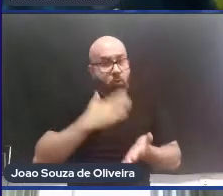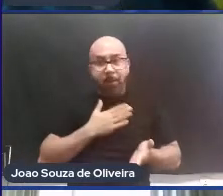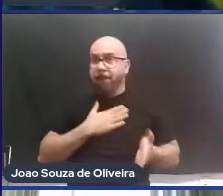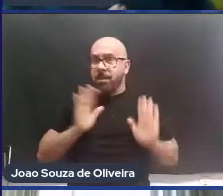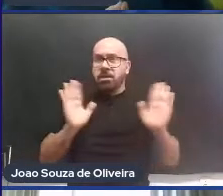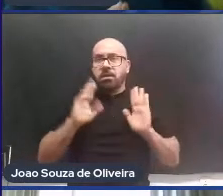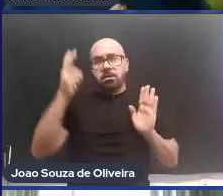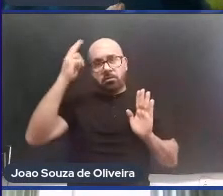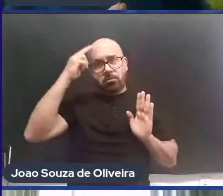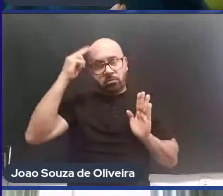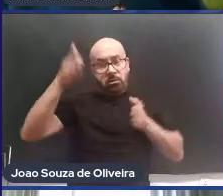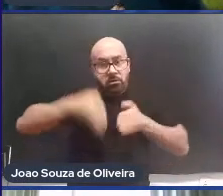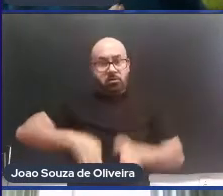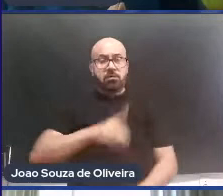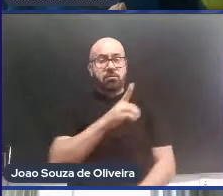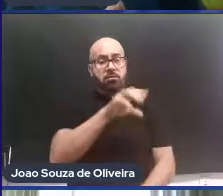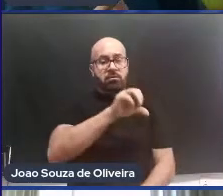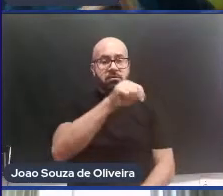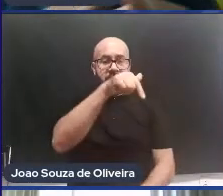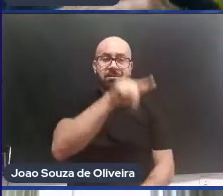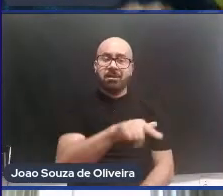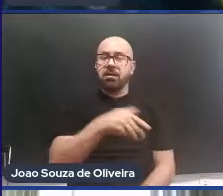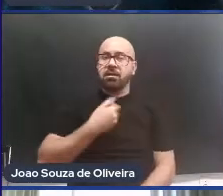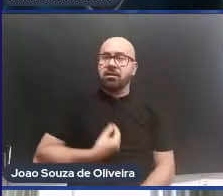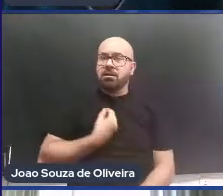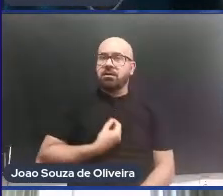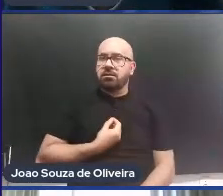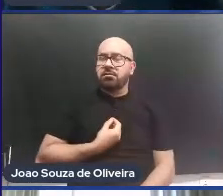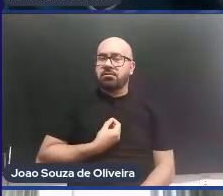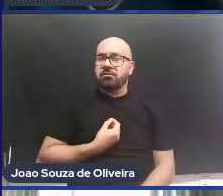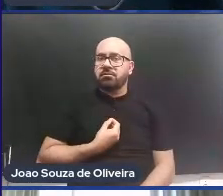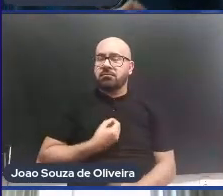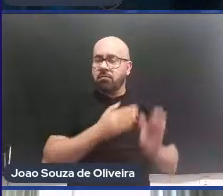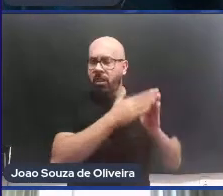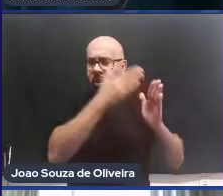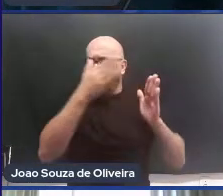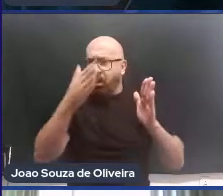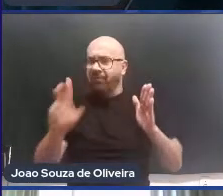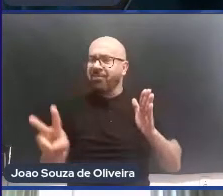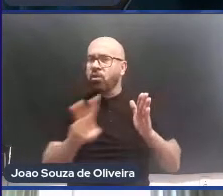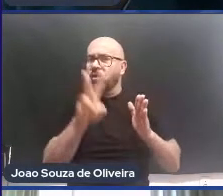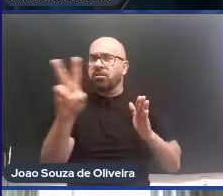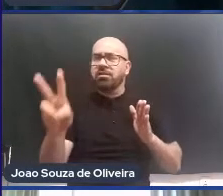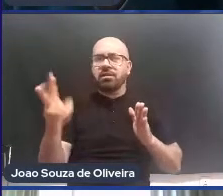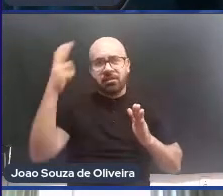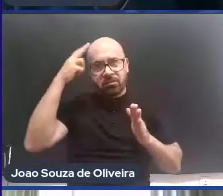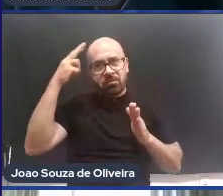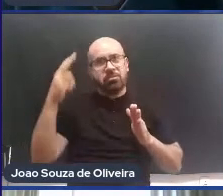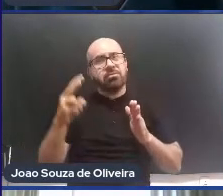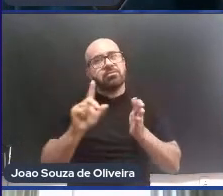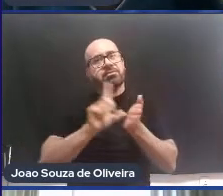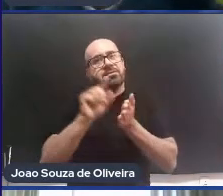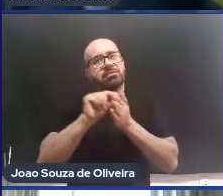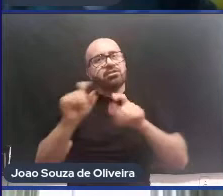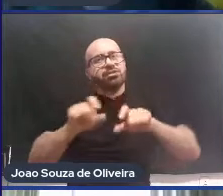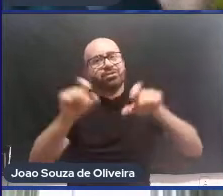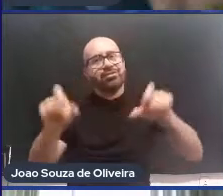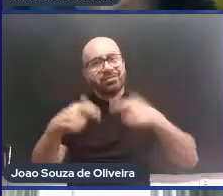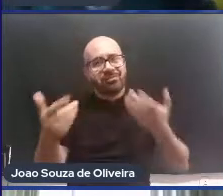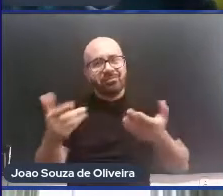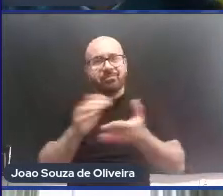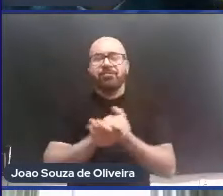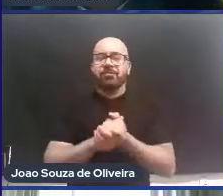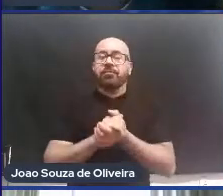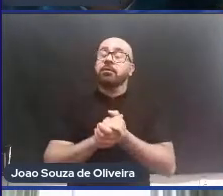minha por exemplo que nasce em nossa 77 tá passando o valor em droga está sendo contemplada na sua resolução de atividade